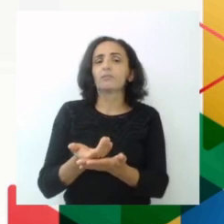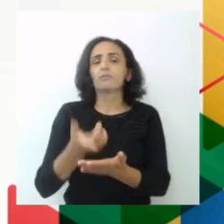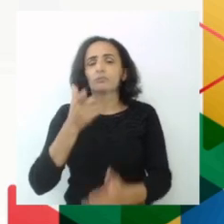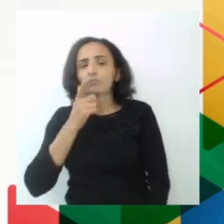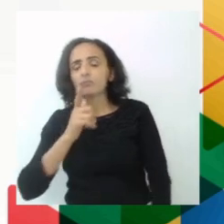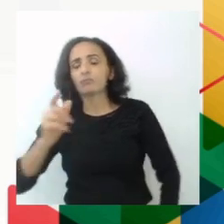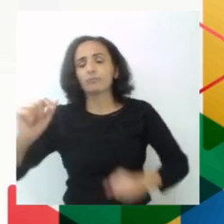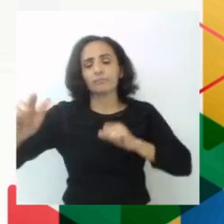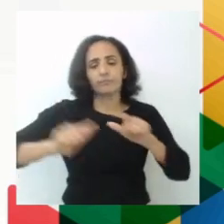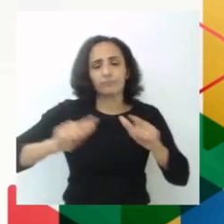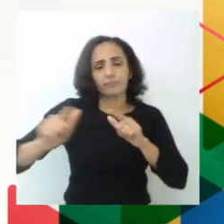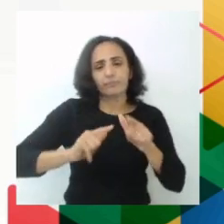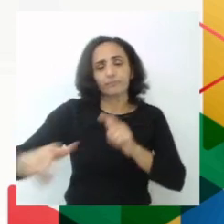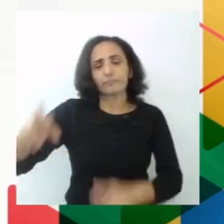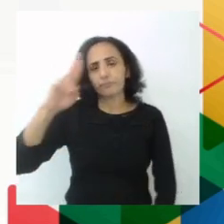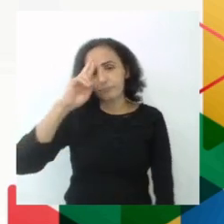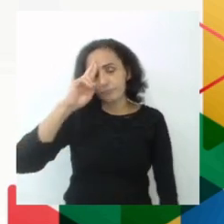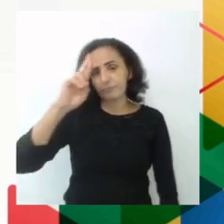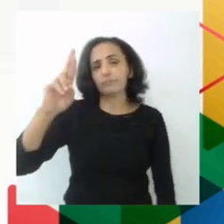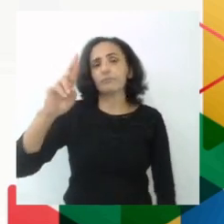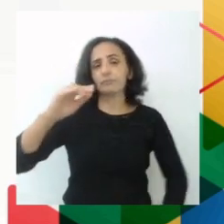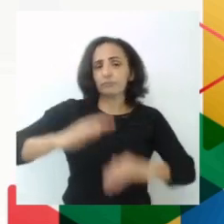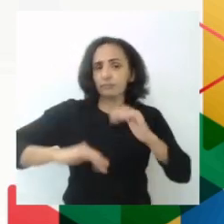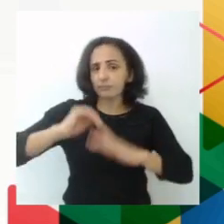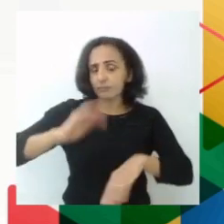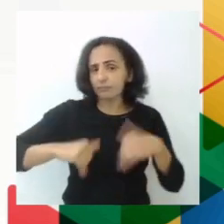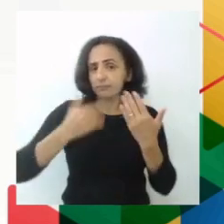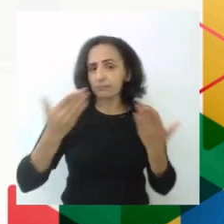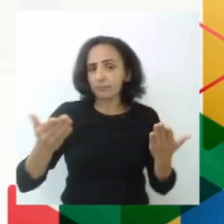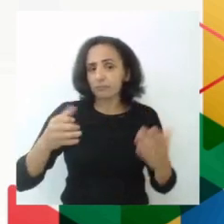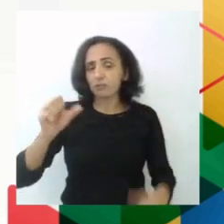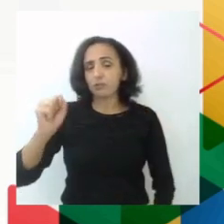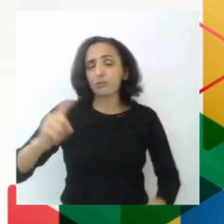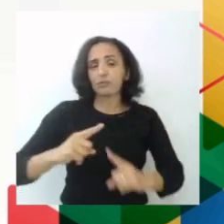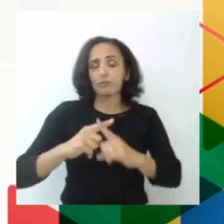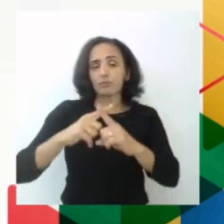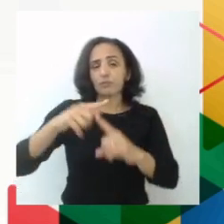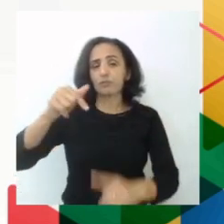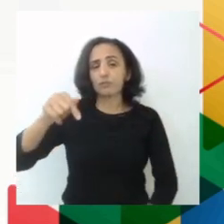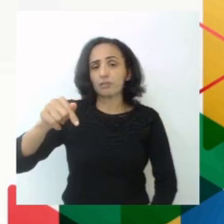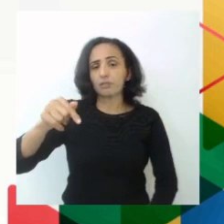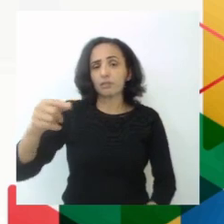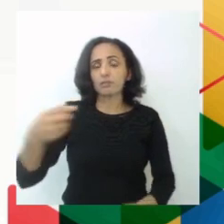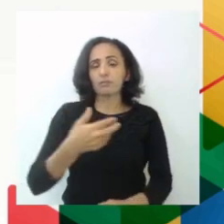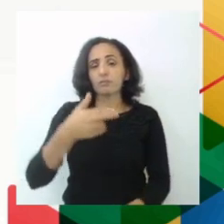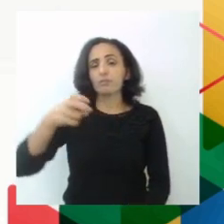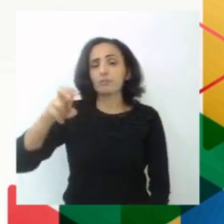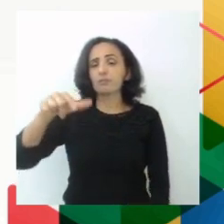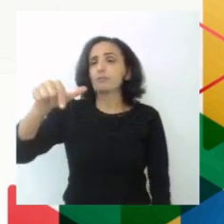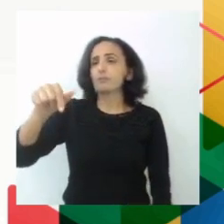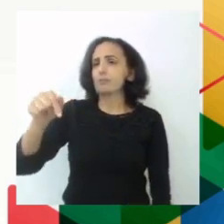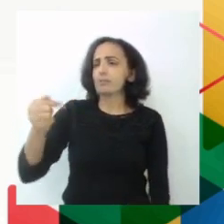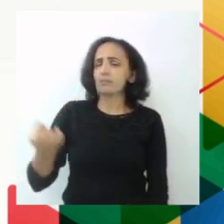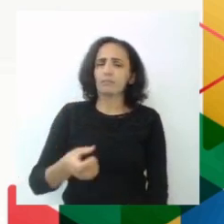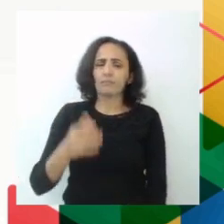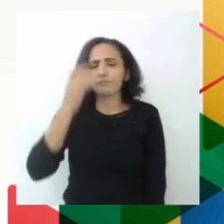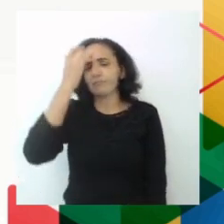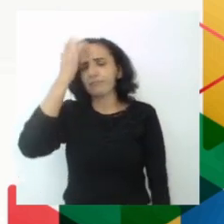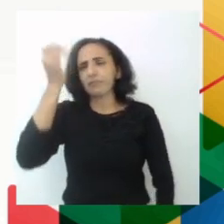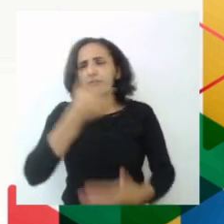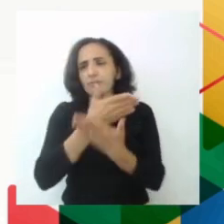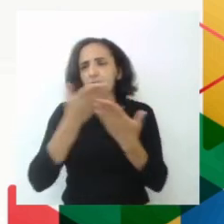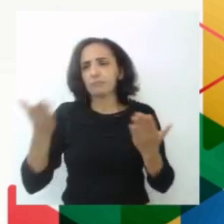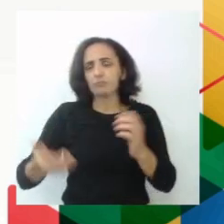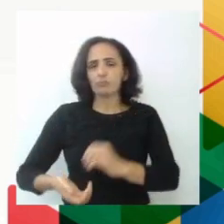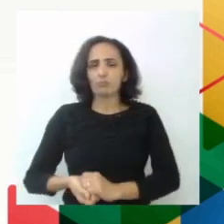vão restar 7 pessoas brigando pelo cargo de vice-diretor. 8 vezes 7, 56, letra D. Né? Aí, ó. Ou